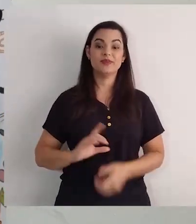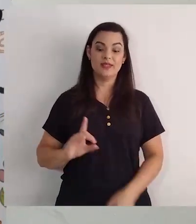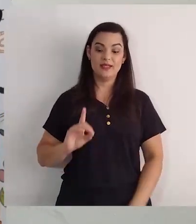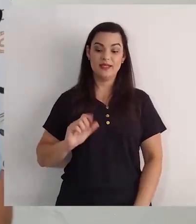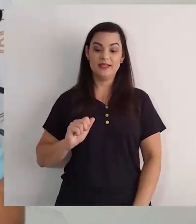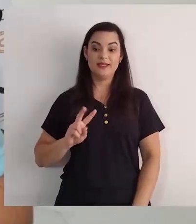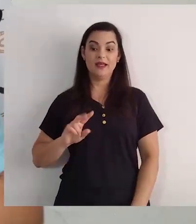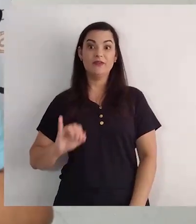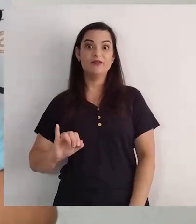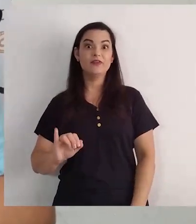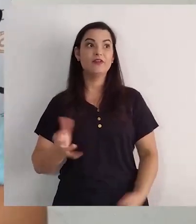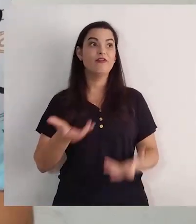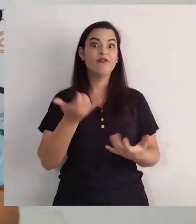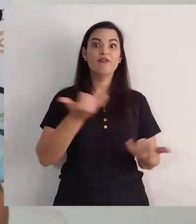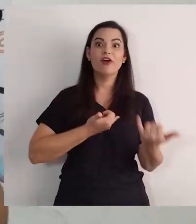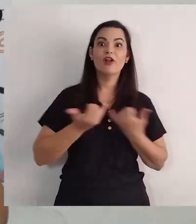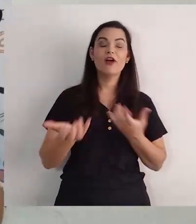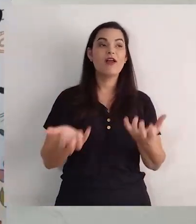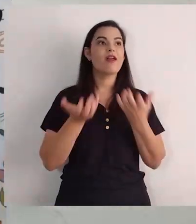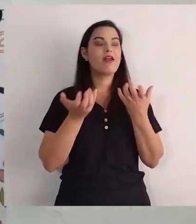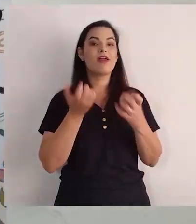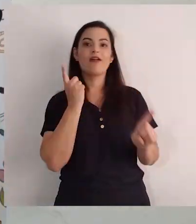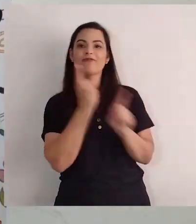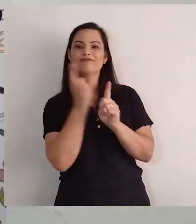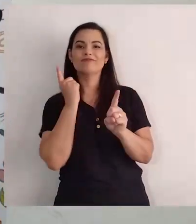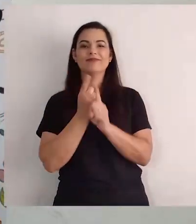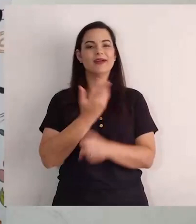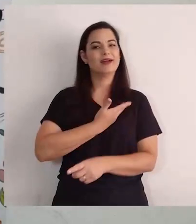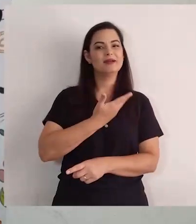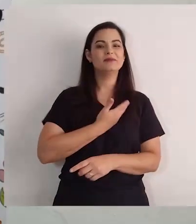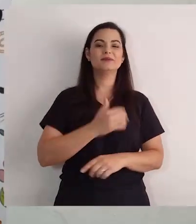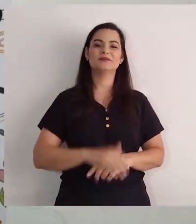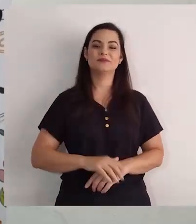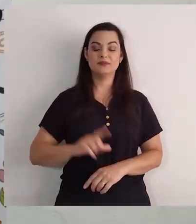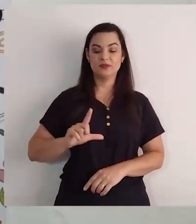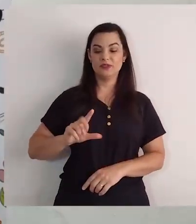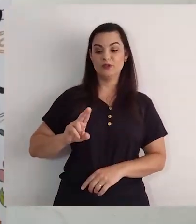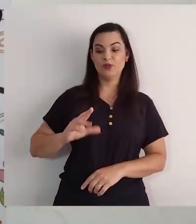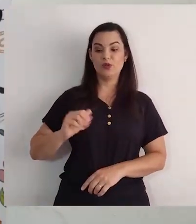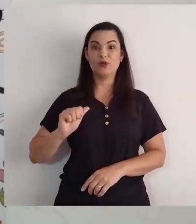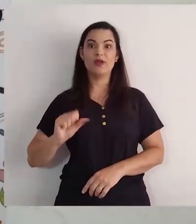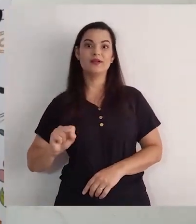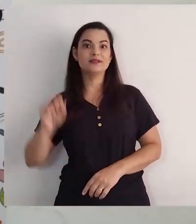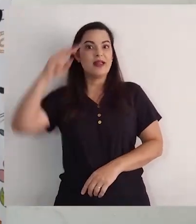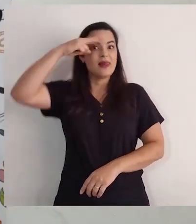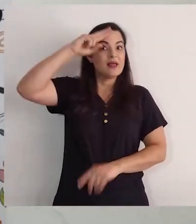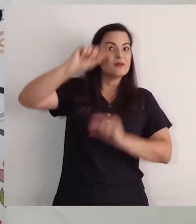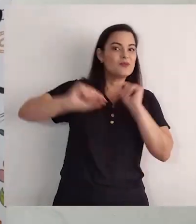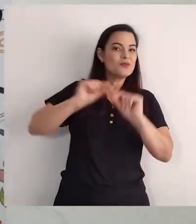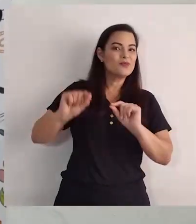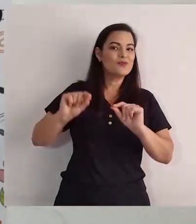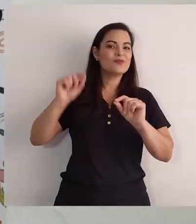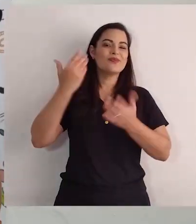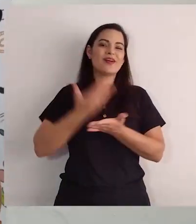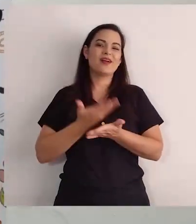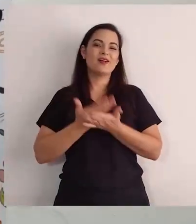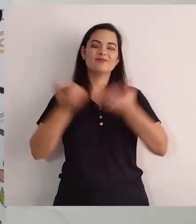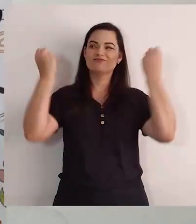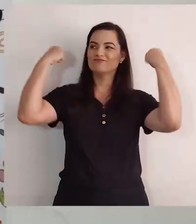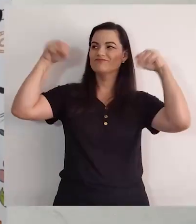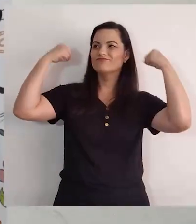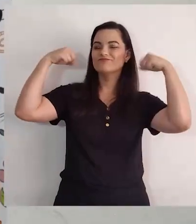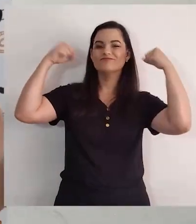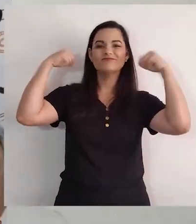O Davi falou que estava maluco aí para reencontrar os amigos. O Lucas lembrou bastante das aulas de